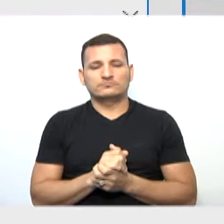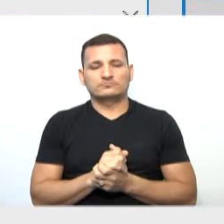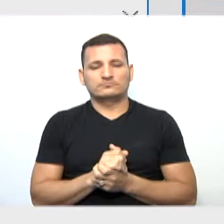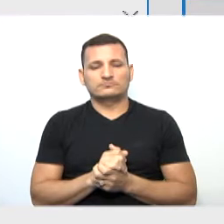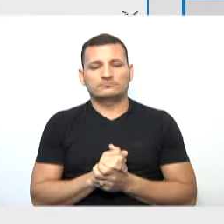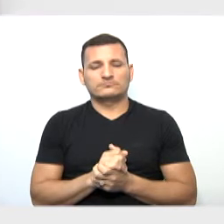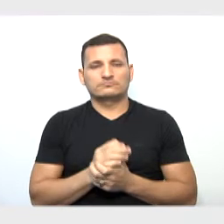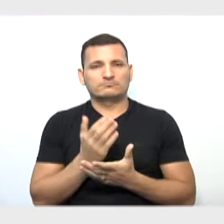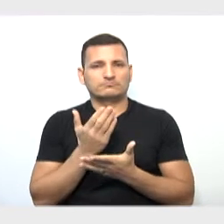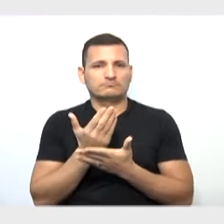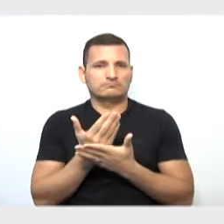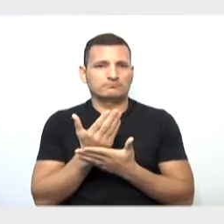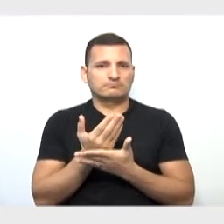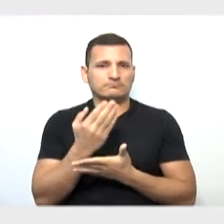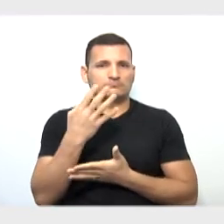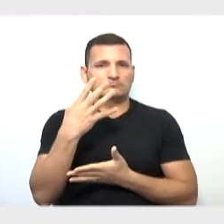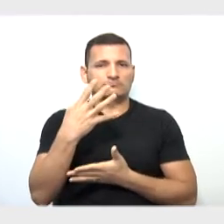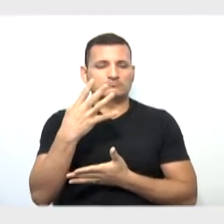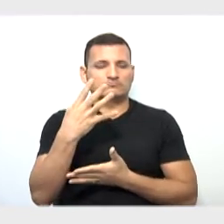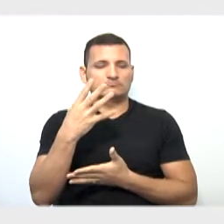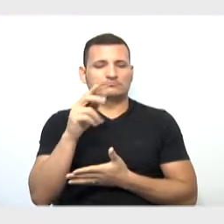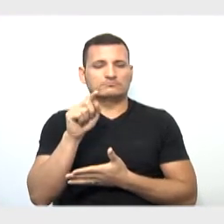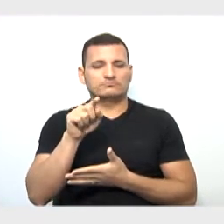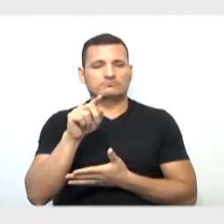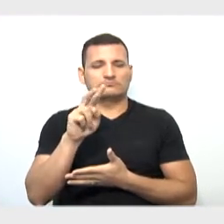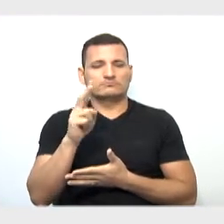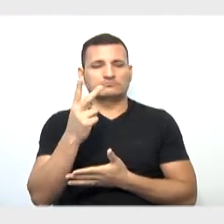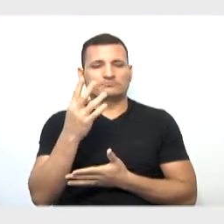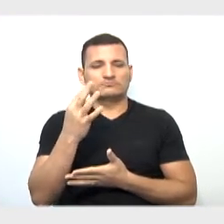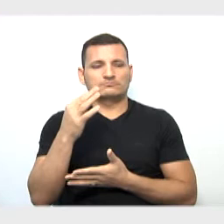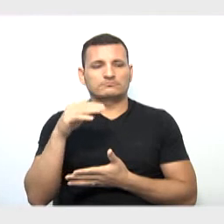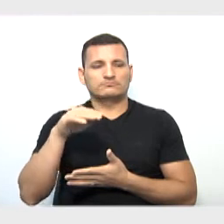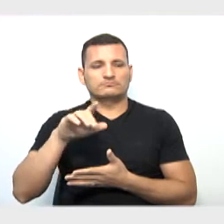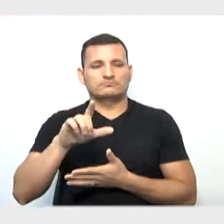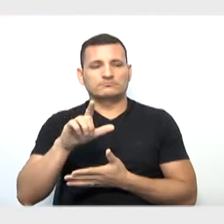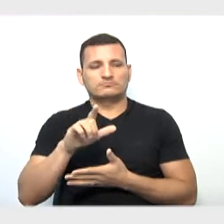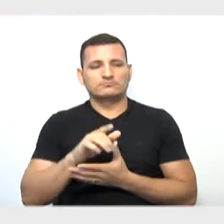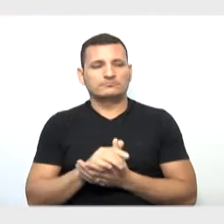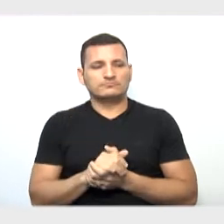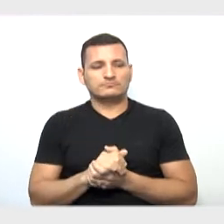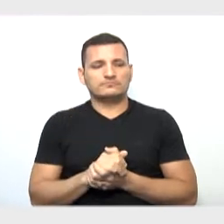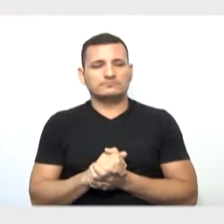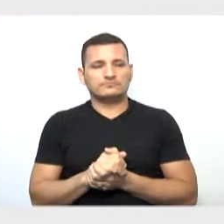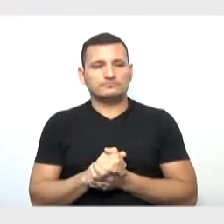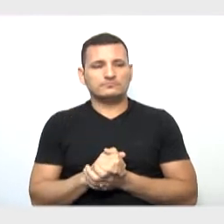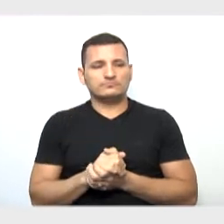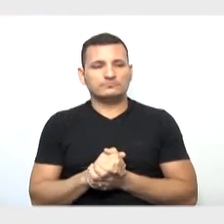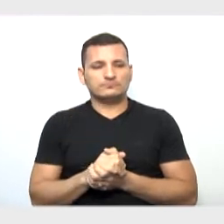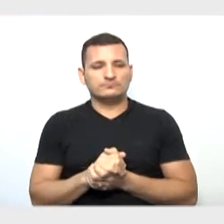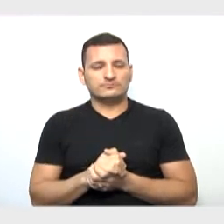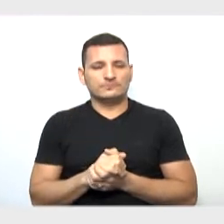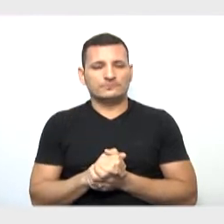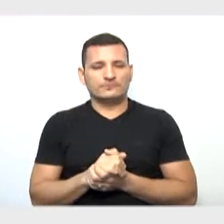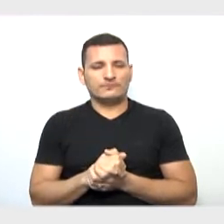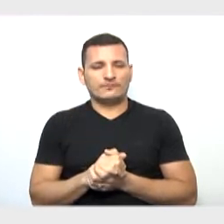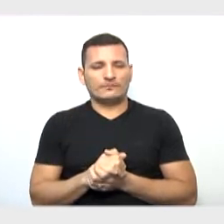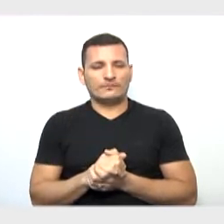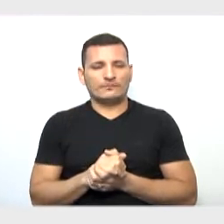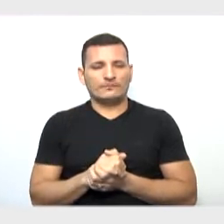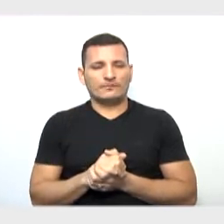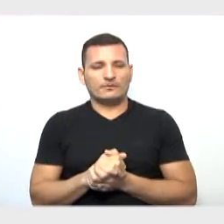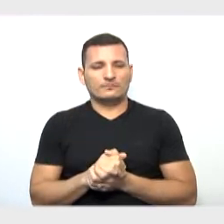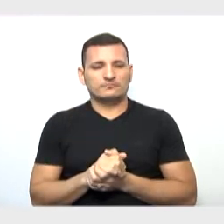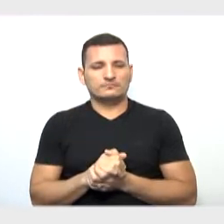4.html. Pronto, salvei. E já vai aparecer aqui para mim, ó, na aba, o